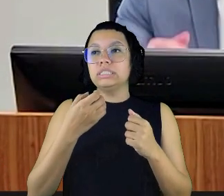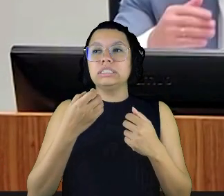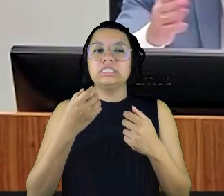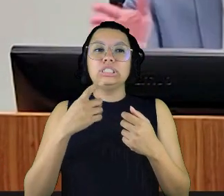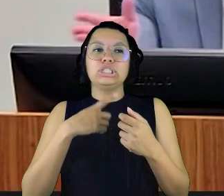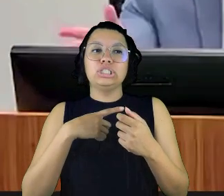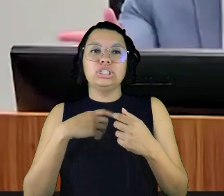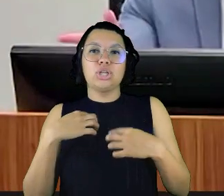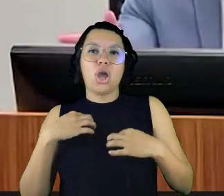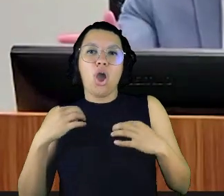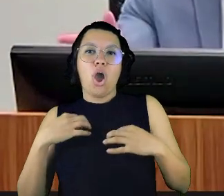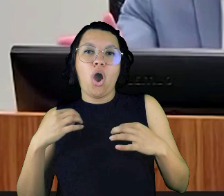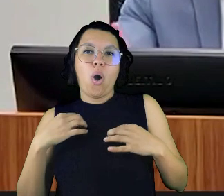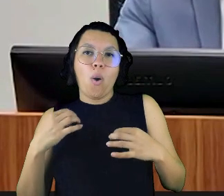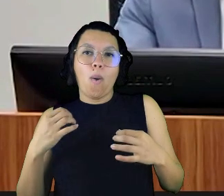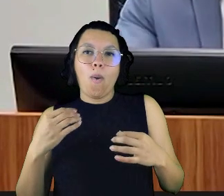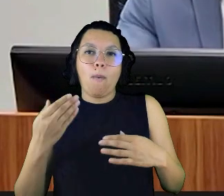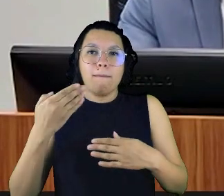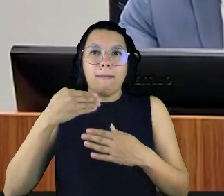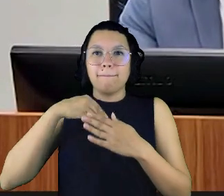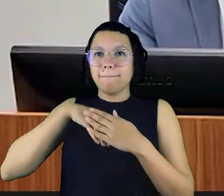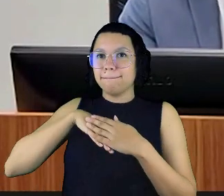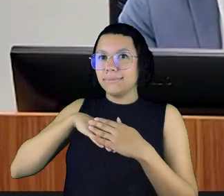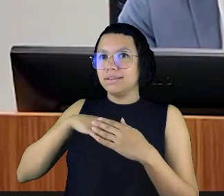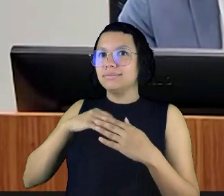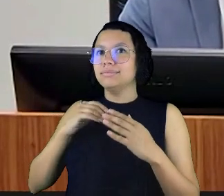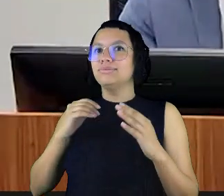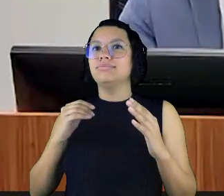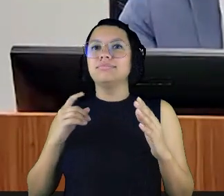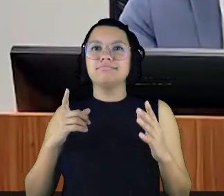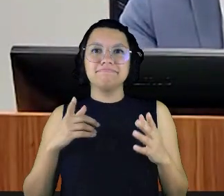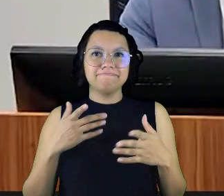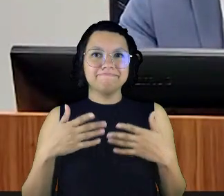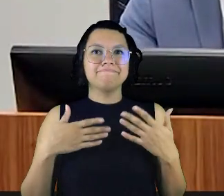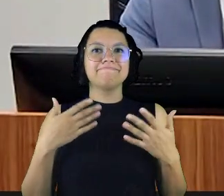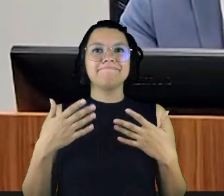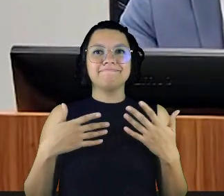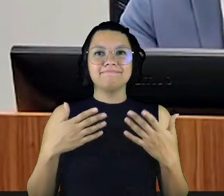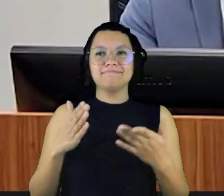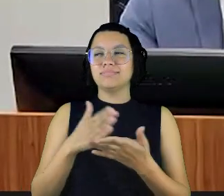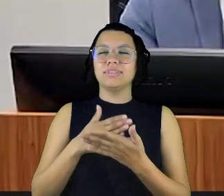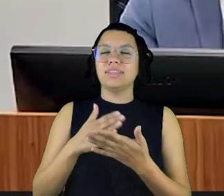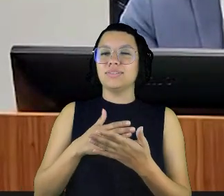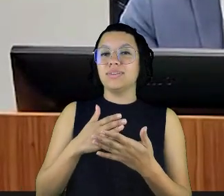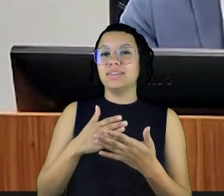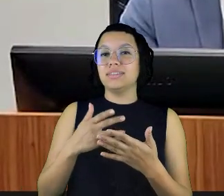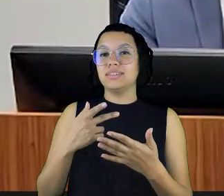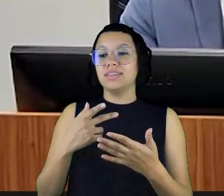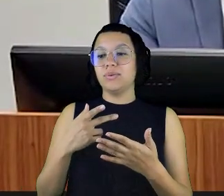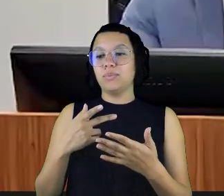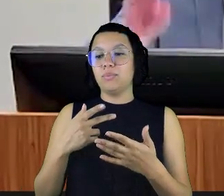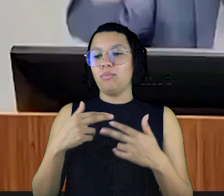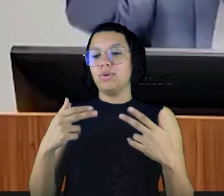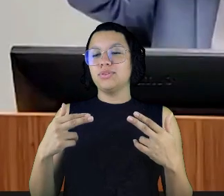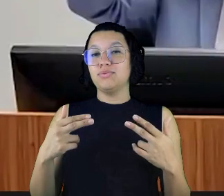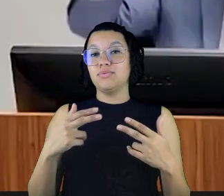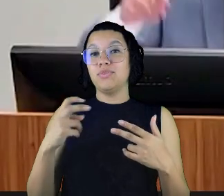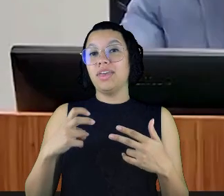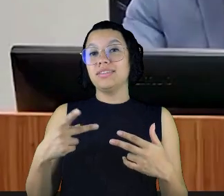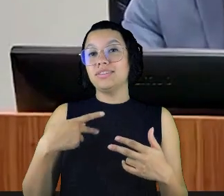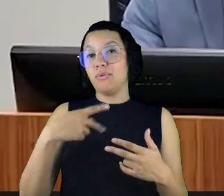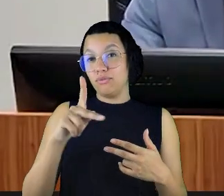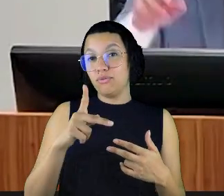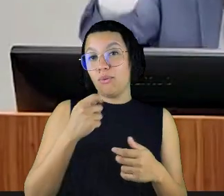aí iam sempre as mesmas pessoas, né, Ah, no leilão, e um sujeito já falecido, ele levantou a